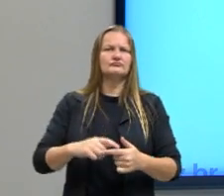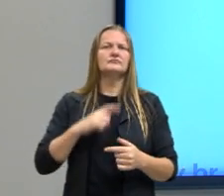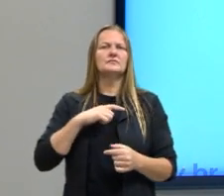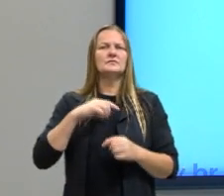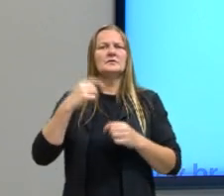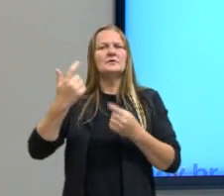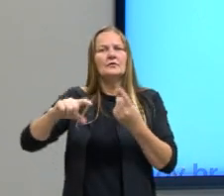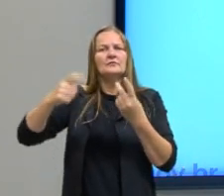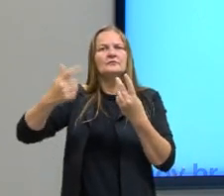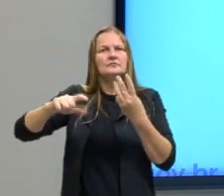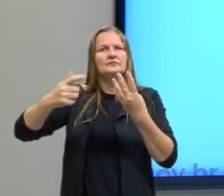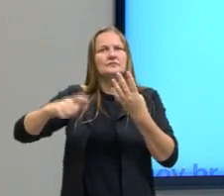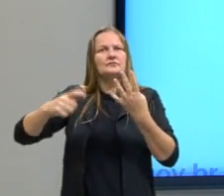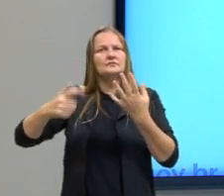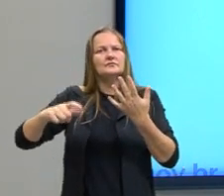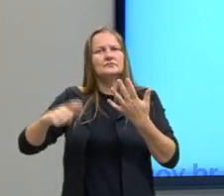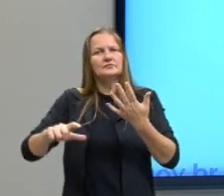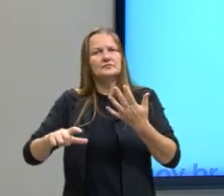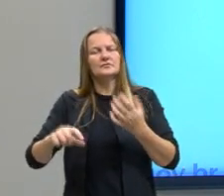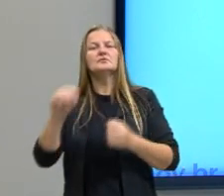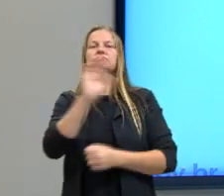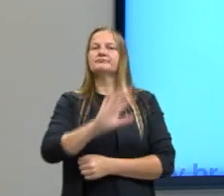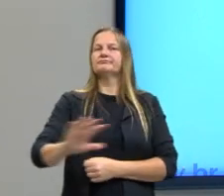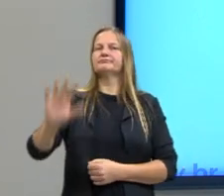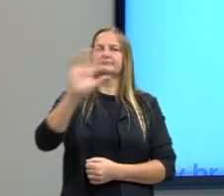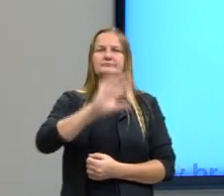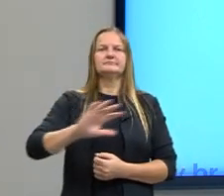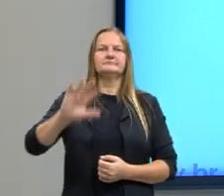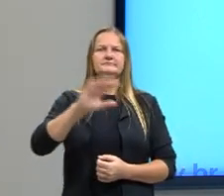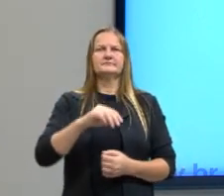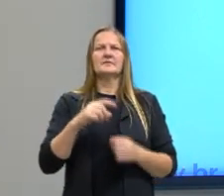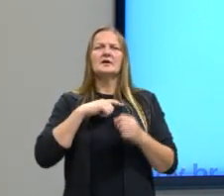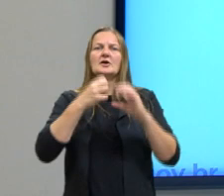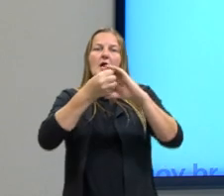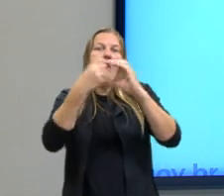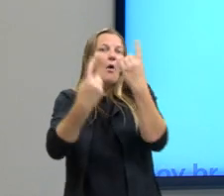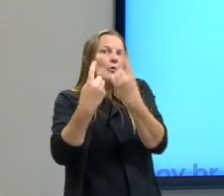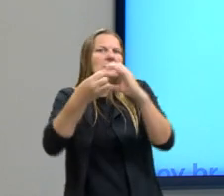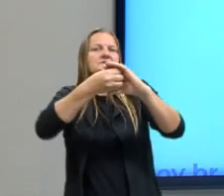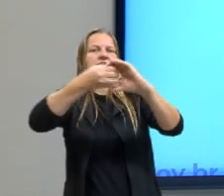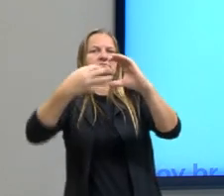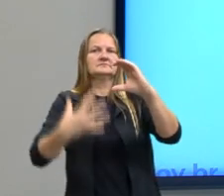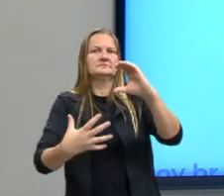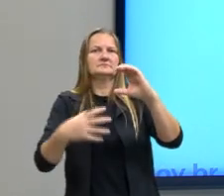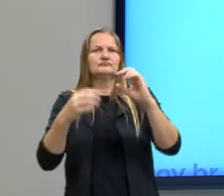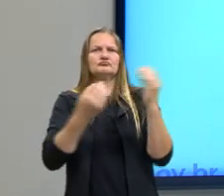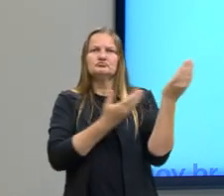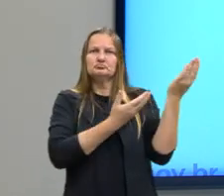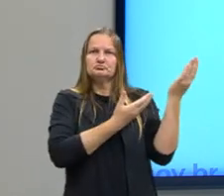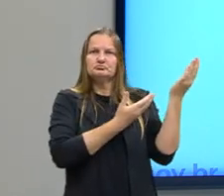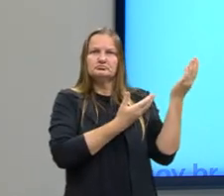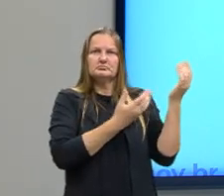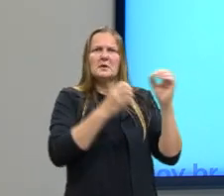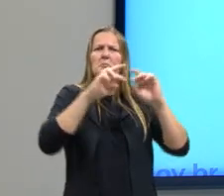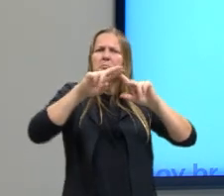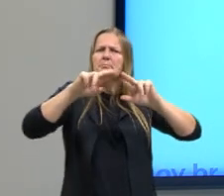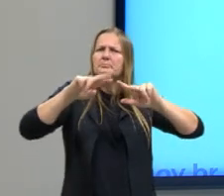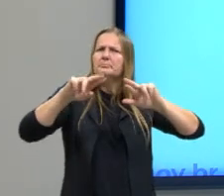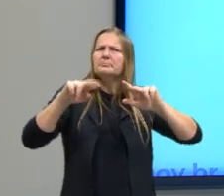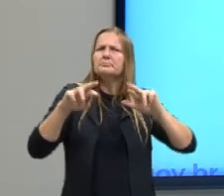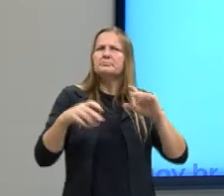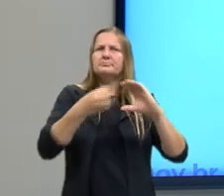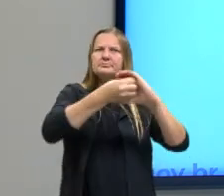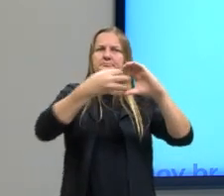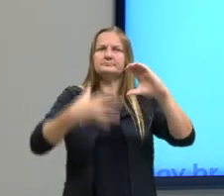todos os indivíduos é tem essa essas generalidades então está portanto algumas características dos fatos sociais para entendermos